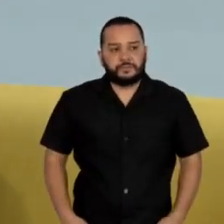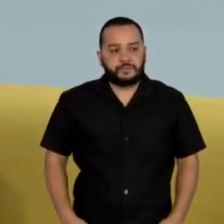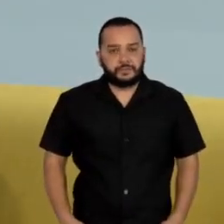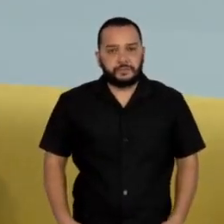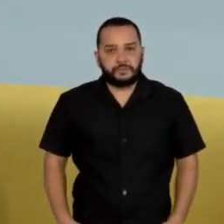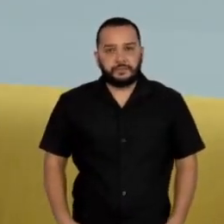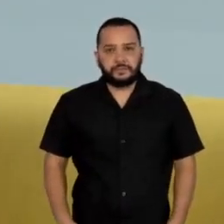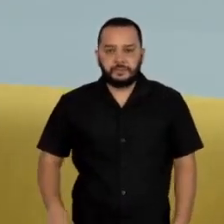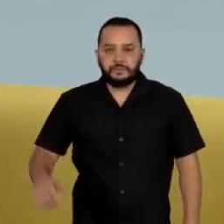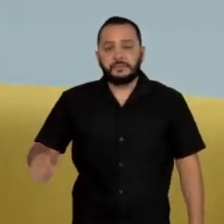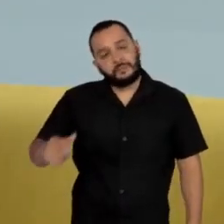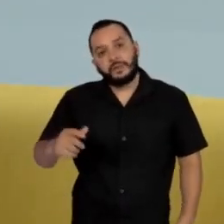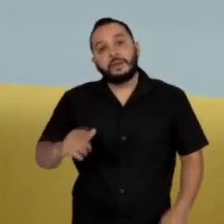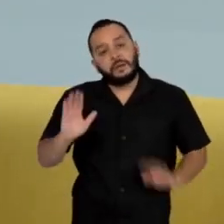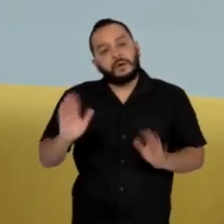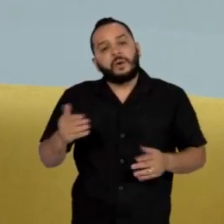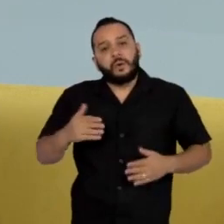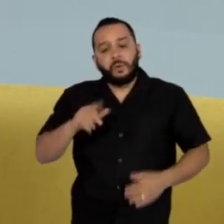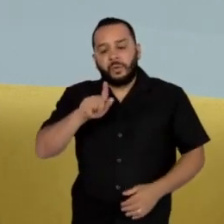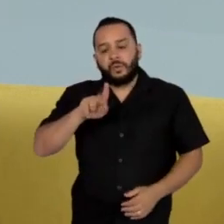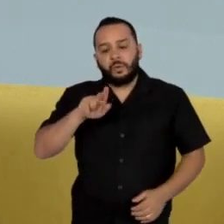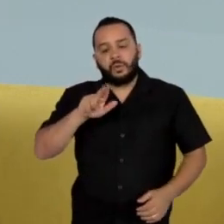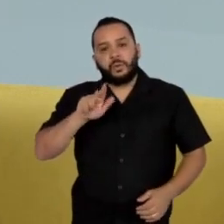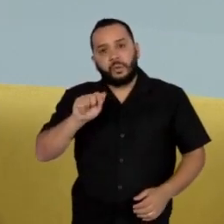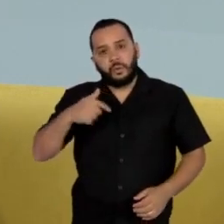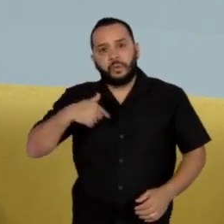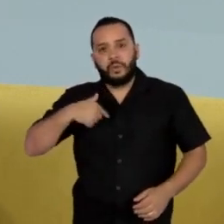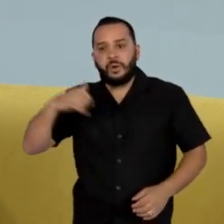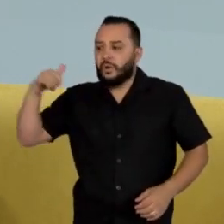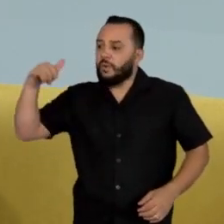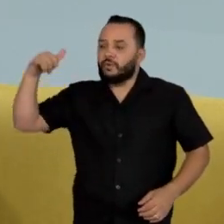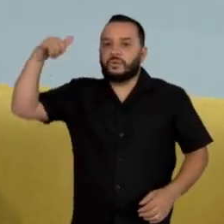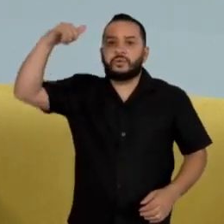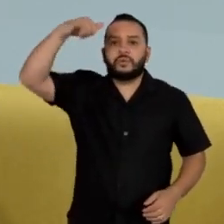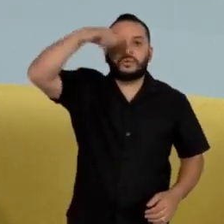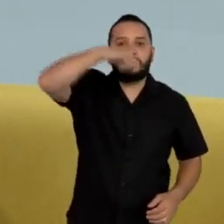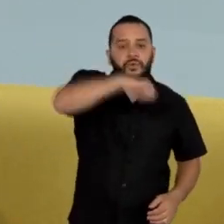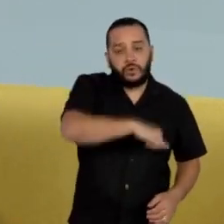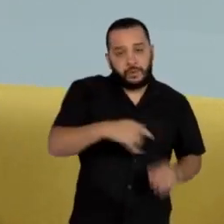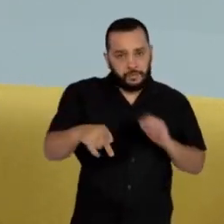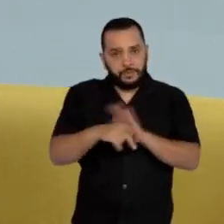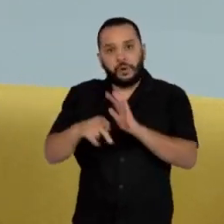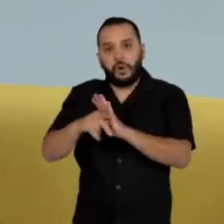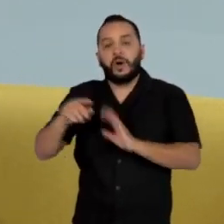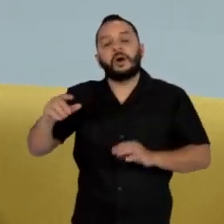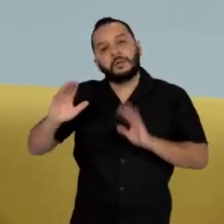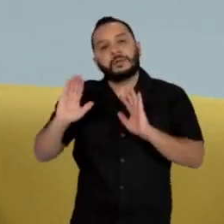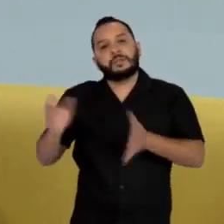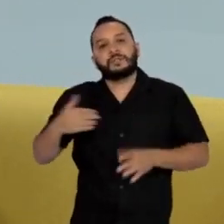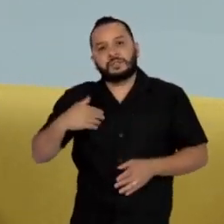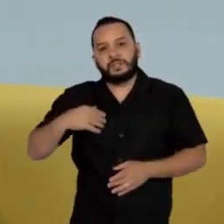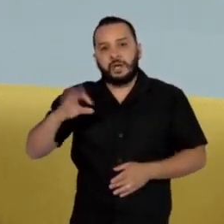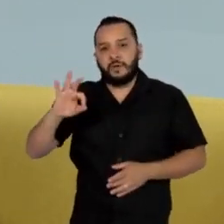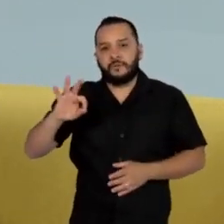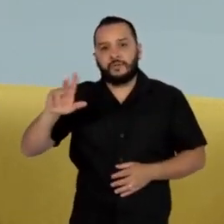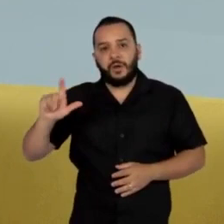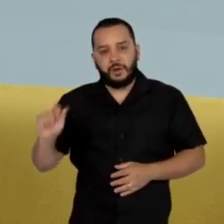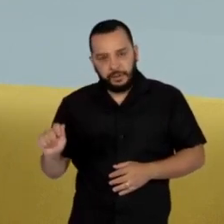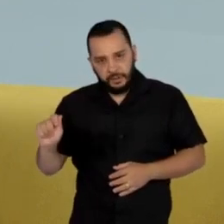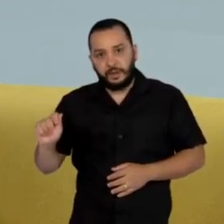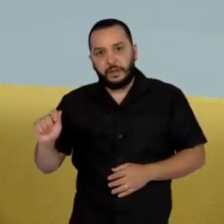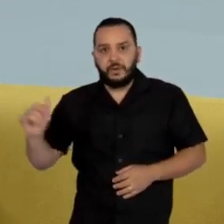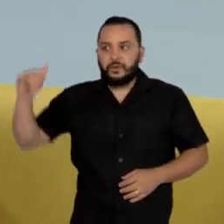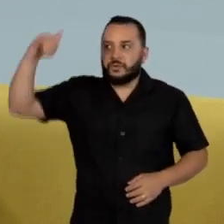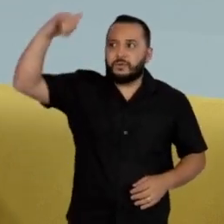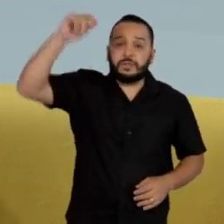O voo que vai trazer o corpo do apresentador Gugu Liberato sai de Orlando hoje à noite e chega amanhã cedo em São Paulo. O